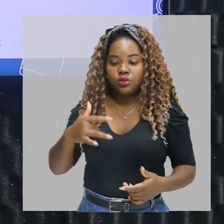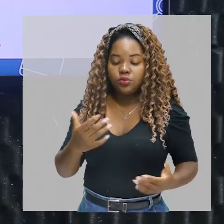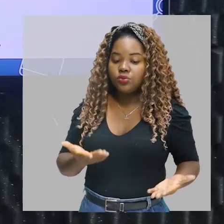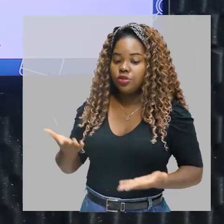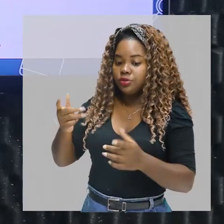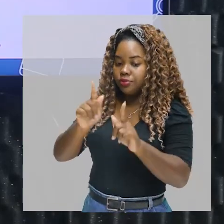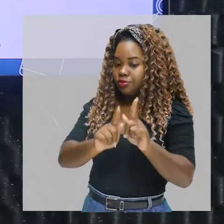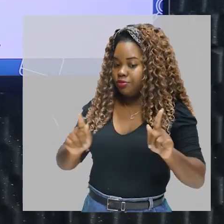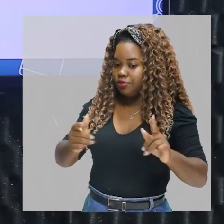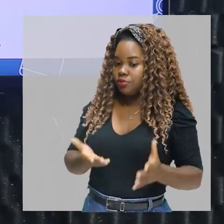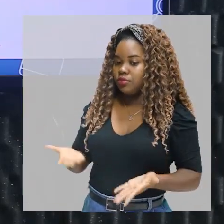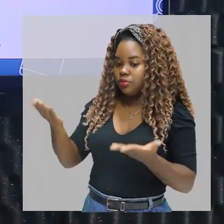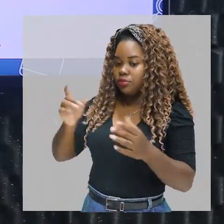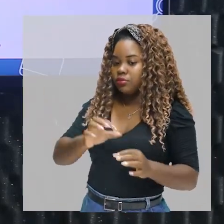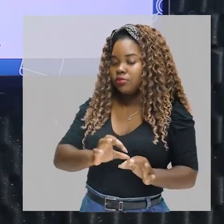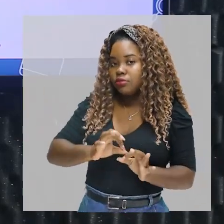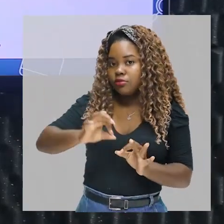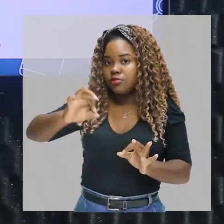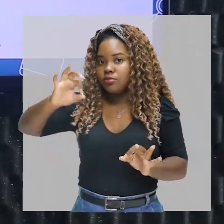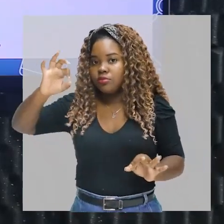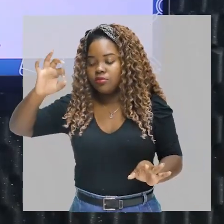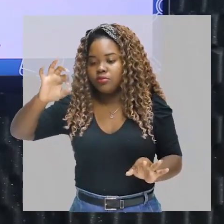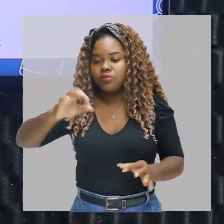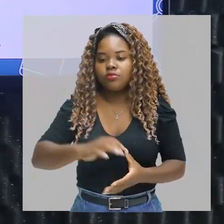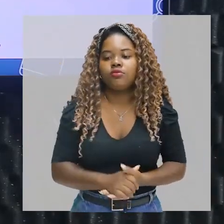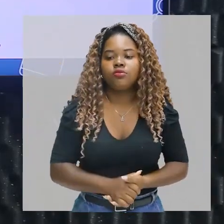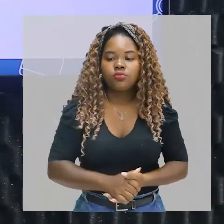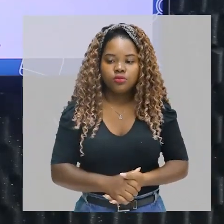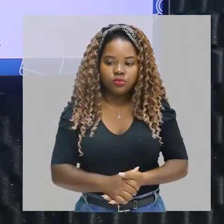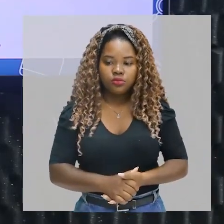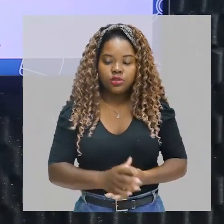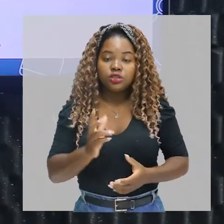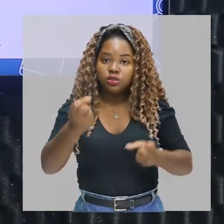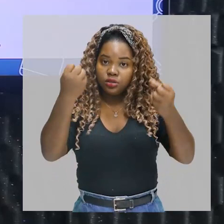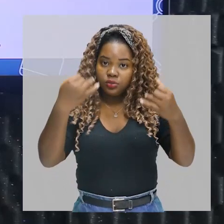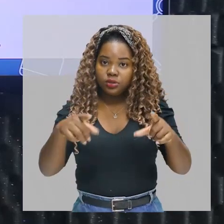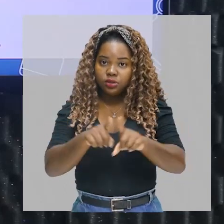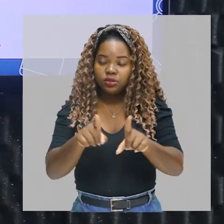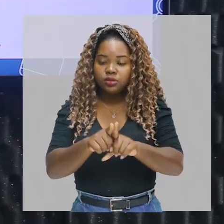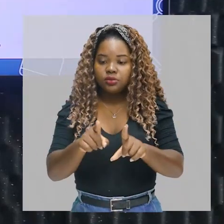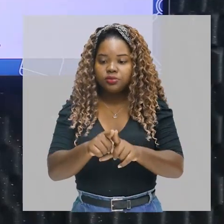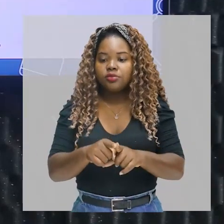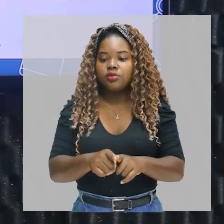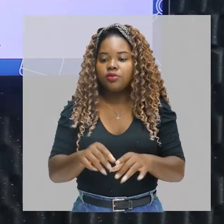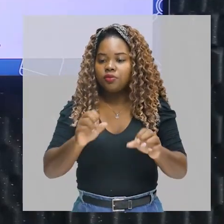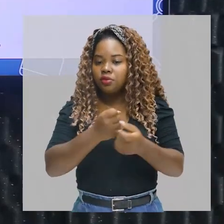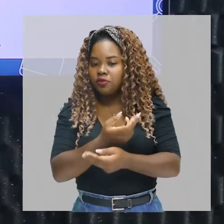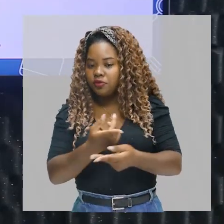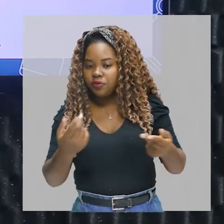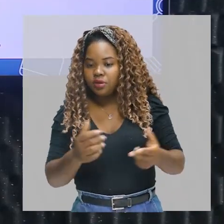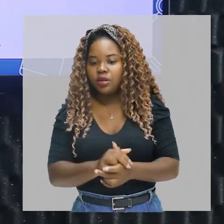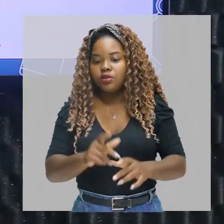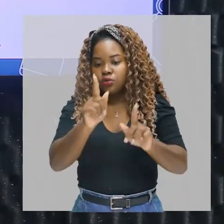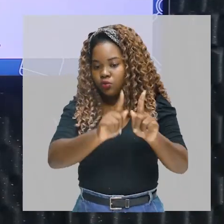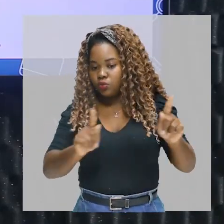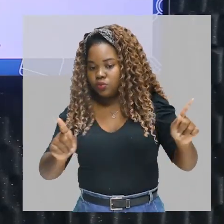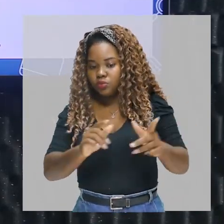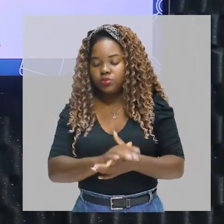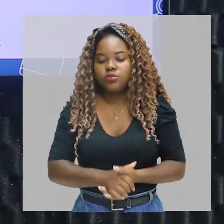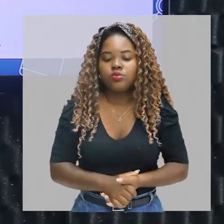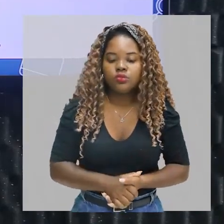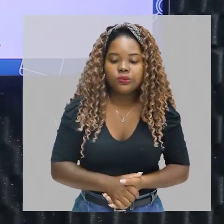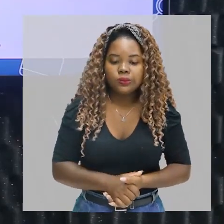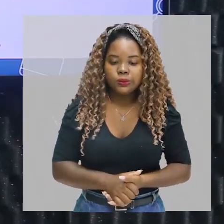aqui, ó, só subindo. Não vou falar dessas fases aqui porque eu já expliquei para vocês no princípio da adaptação. Quero mostrar só o gráfico. Então,